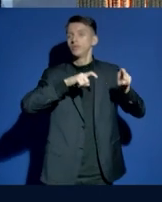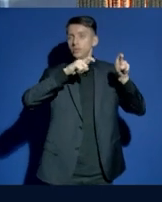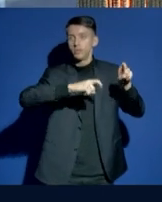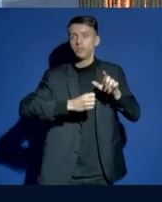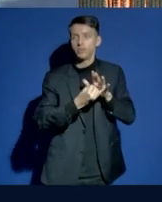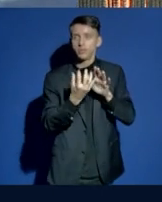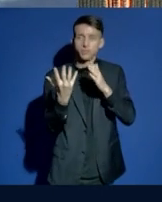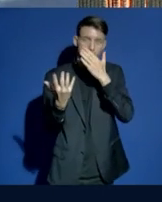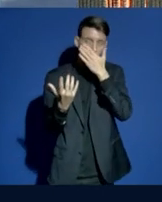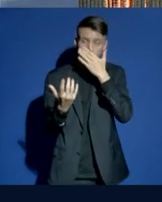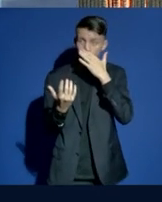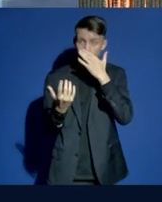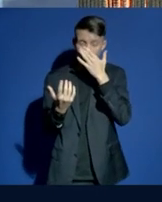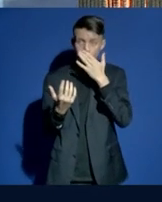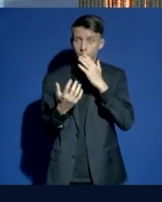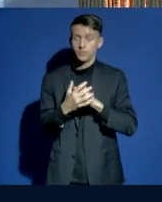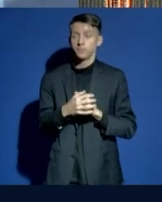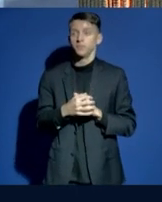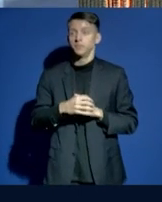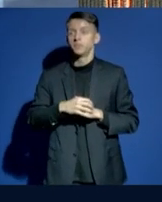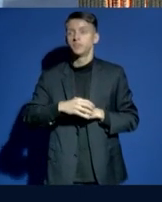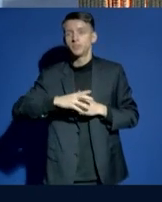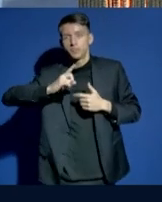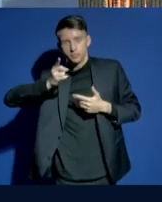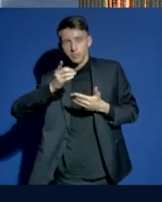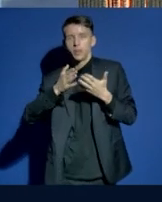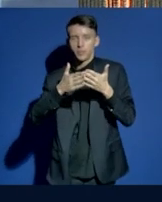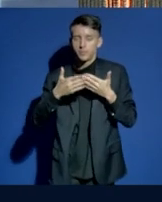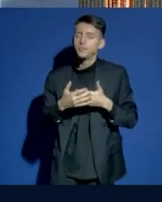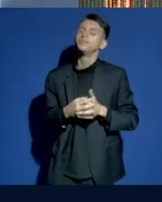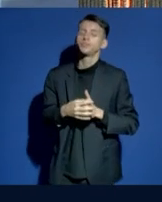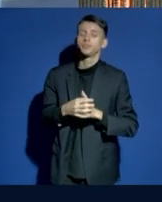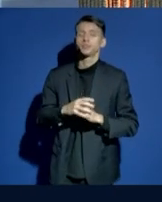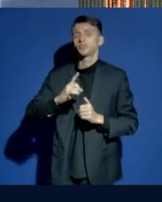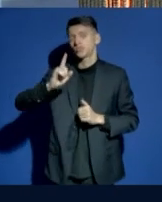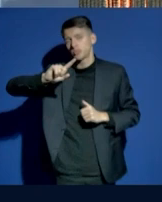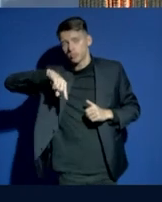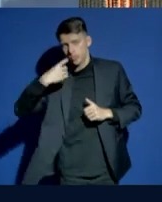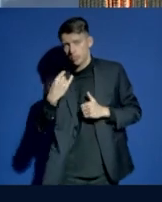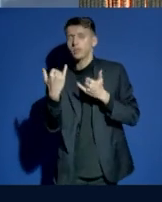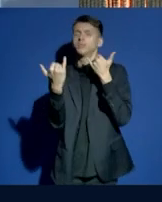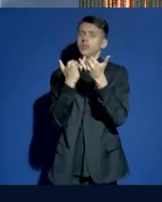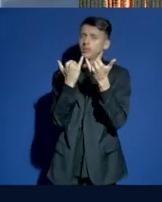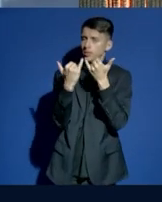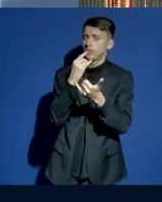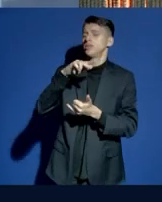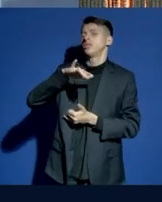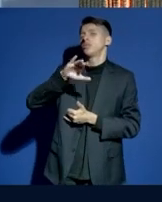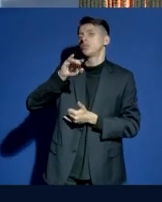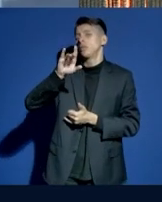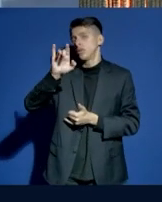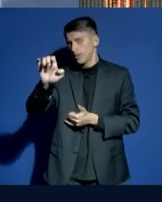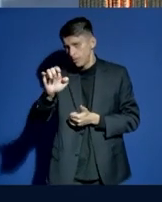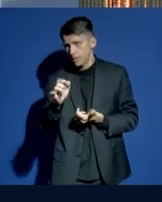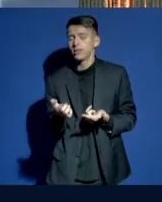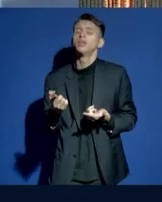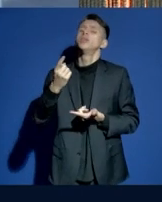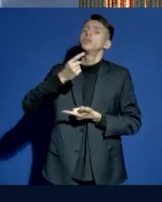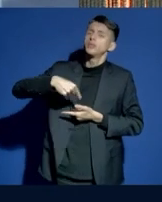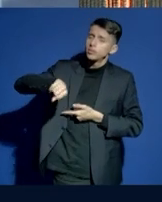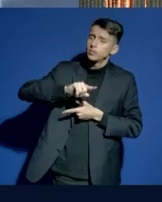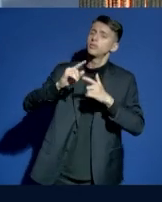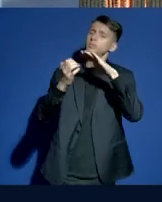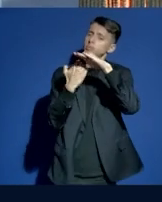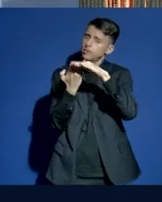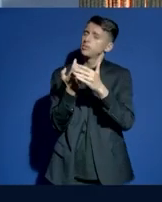Jorge com você por favor é no nosso caso similar com da Nicole da Stara Nós também